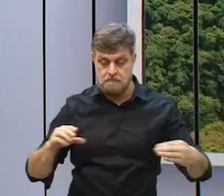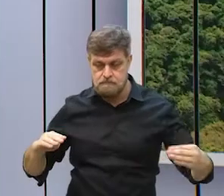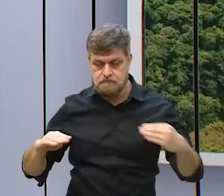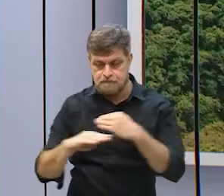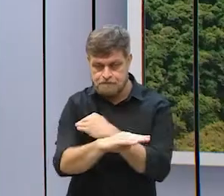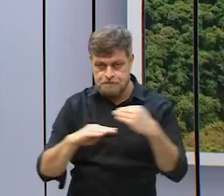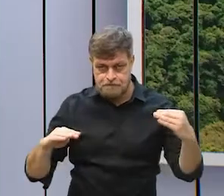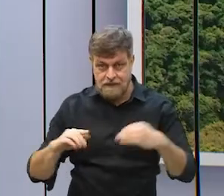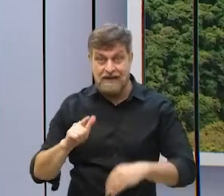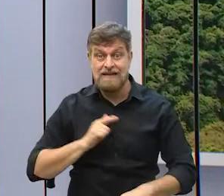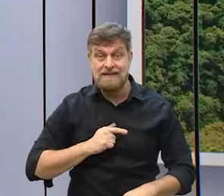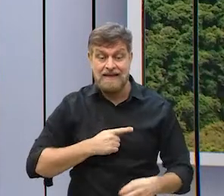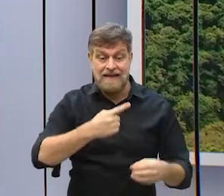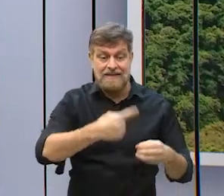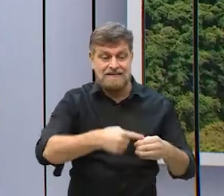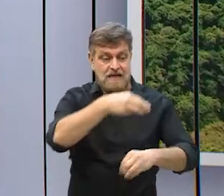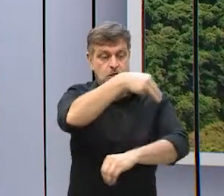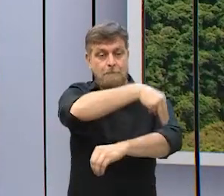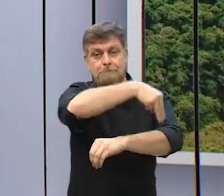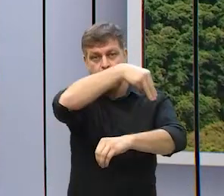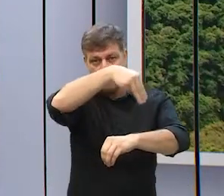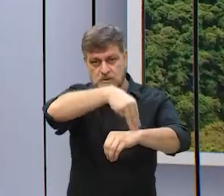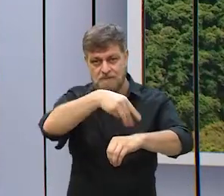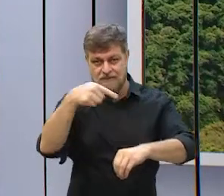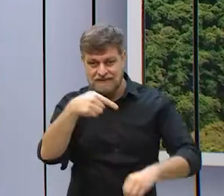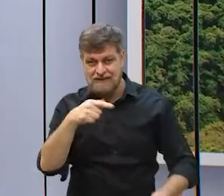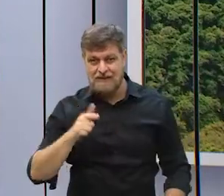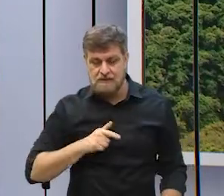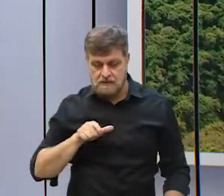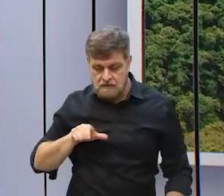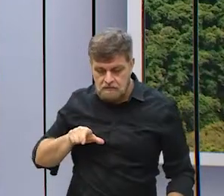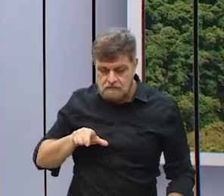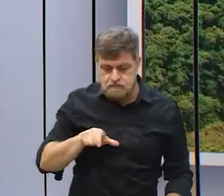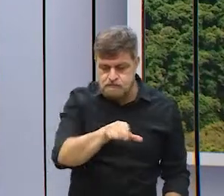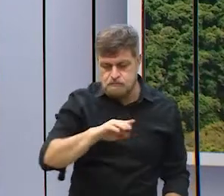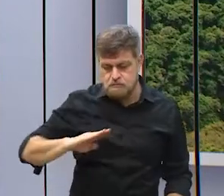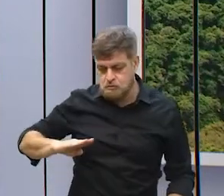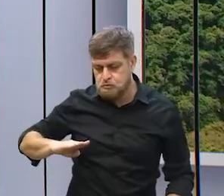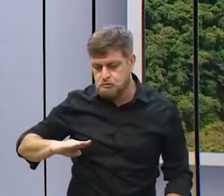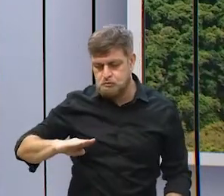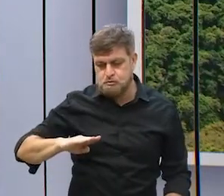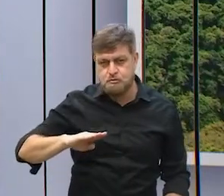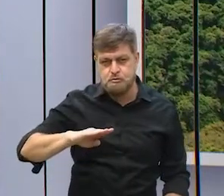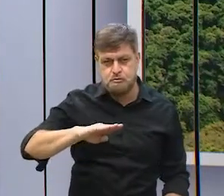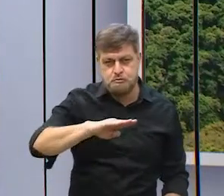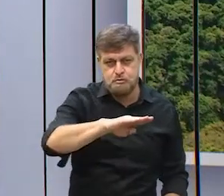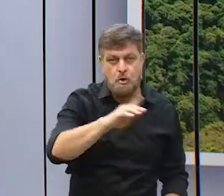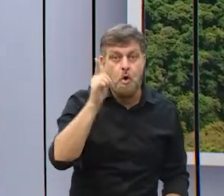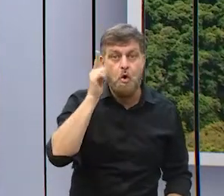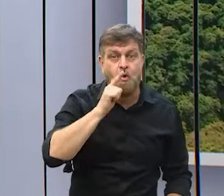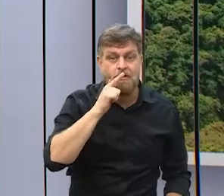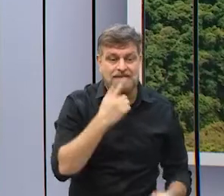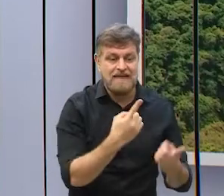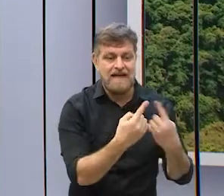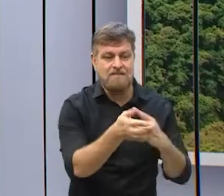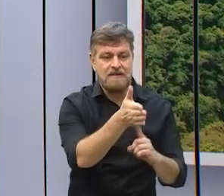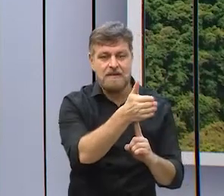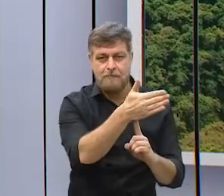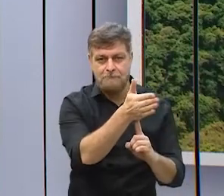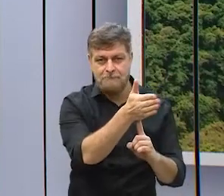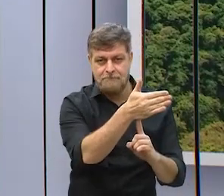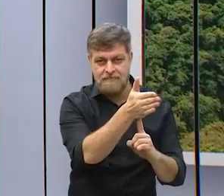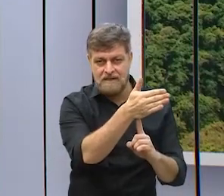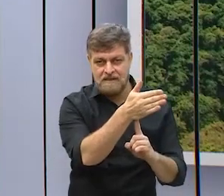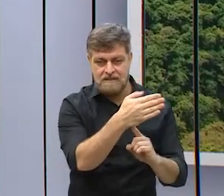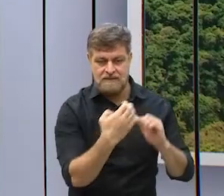ali do lado. Né? Se a gente, usando aquela alça de acesso, a gente pode chegar na Bandeirantes, entende? As empresas